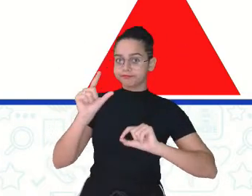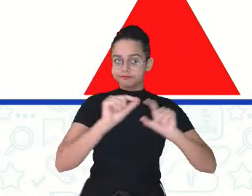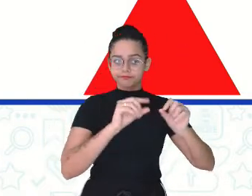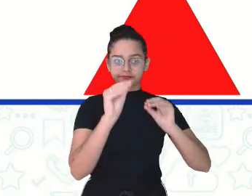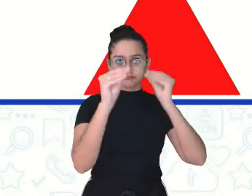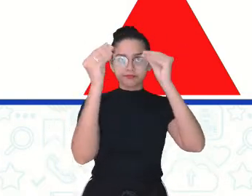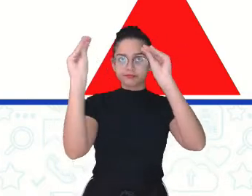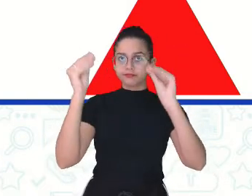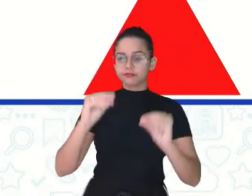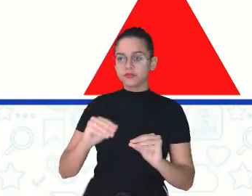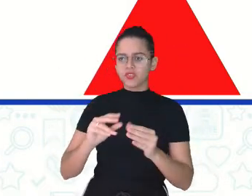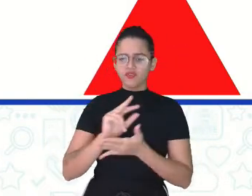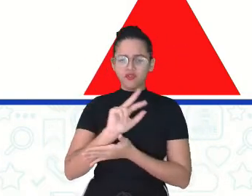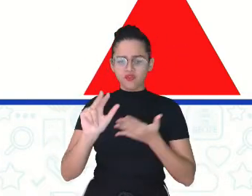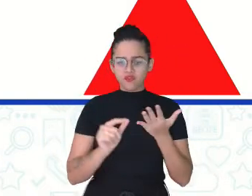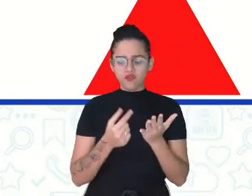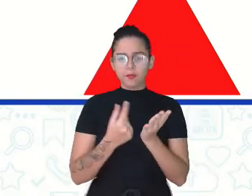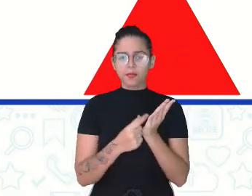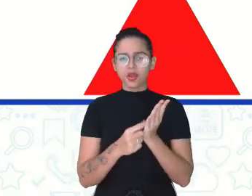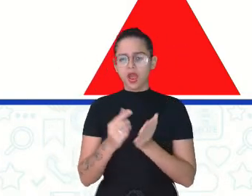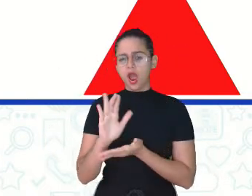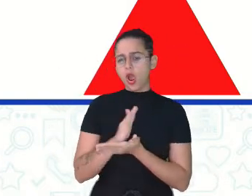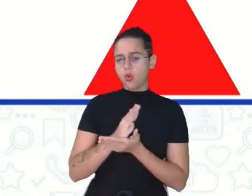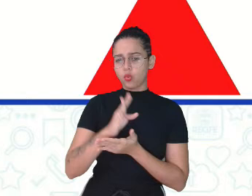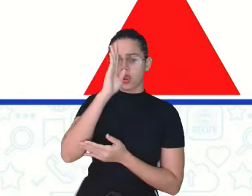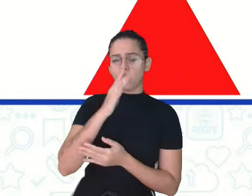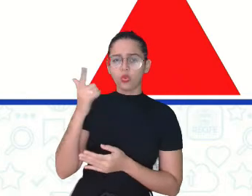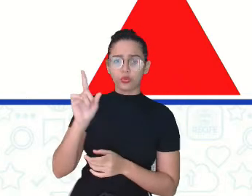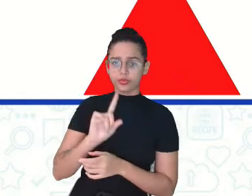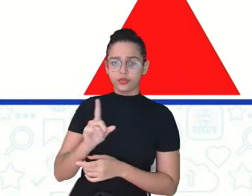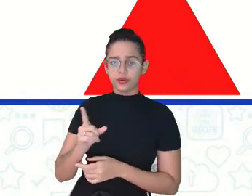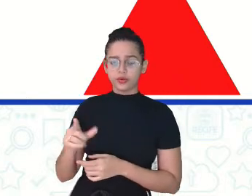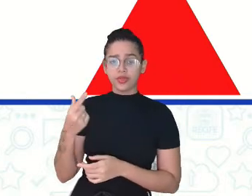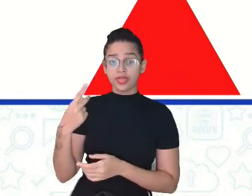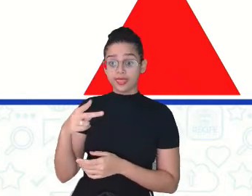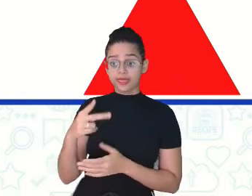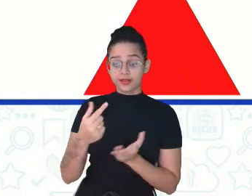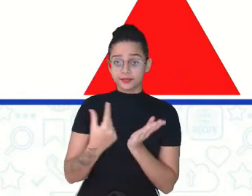encontrar vários aplicativos, alguns gratuitos, outros não. E